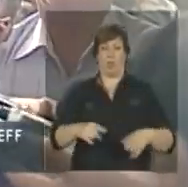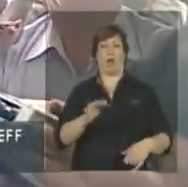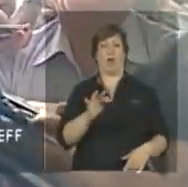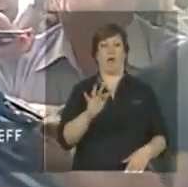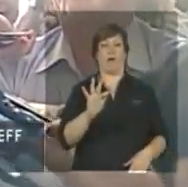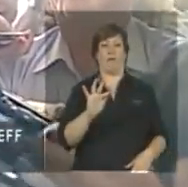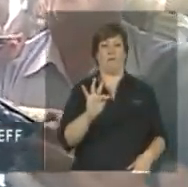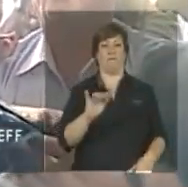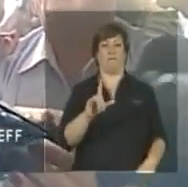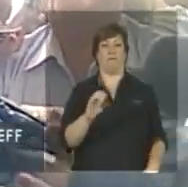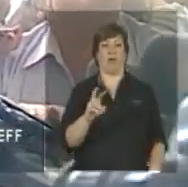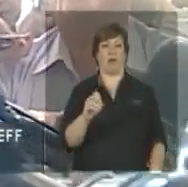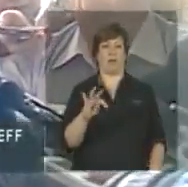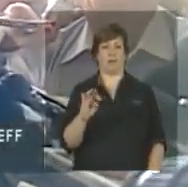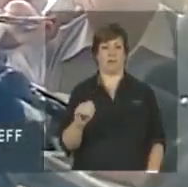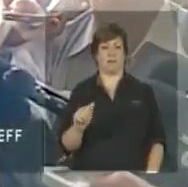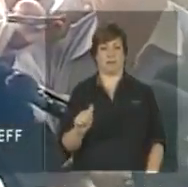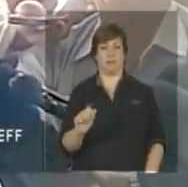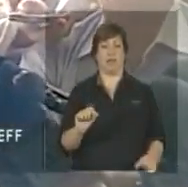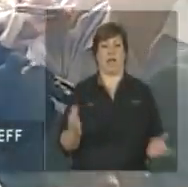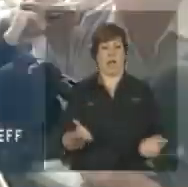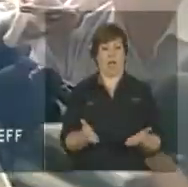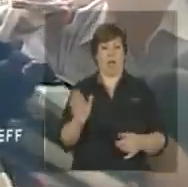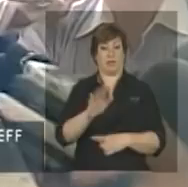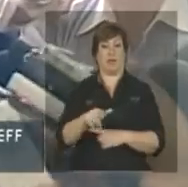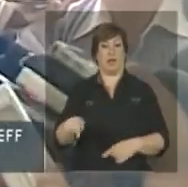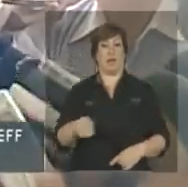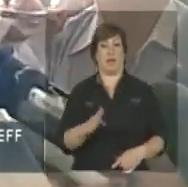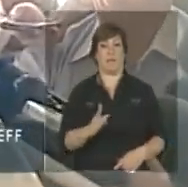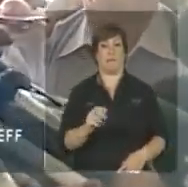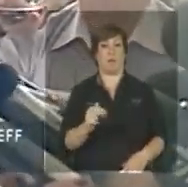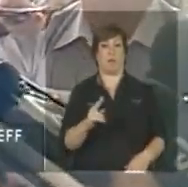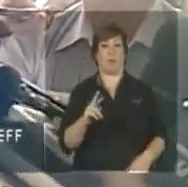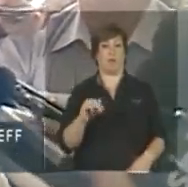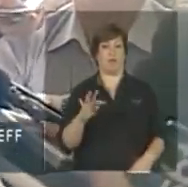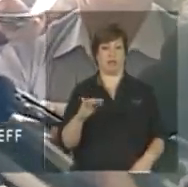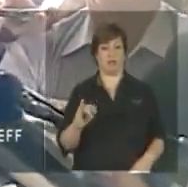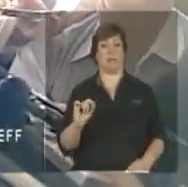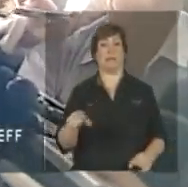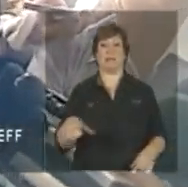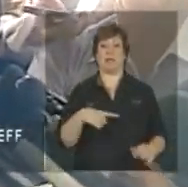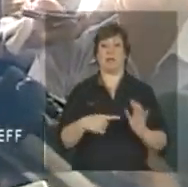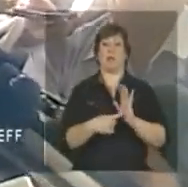e agora à tarde aqui em Mauriti, no lote 6, assinala